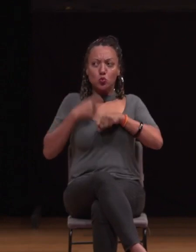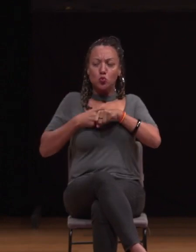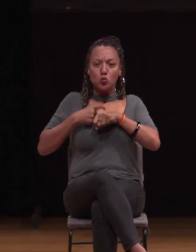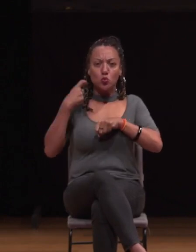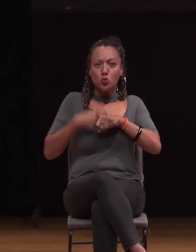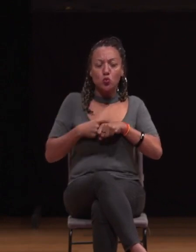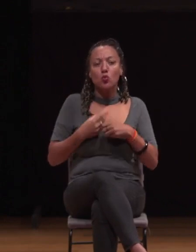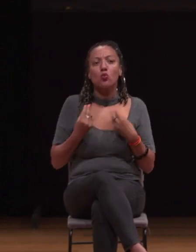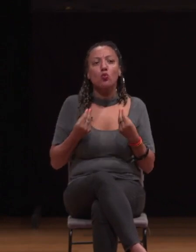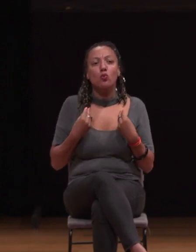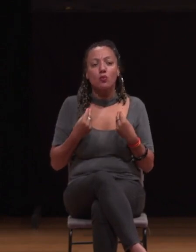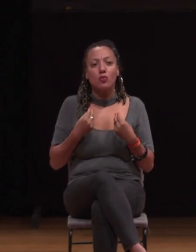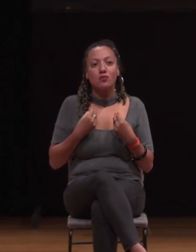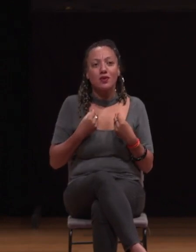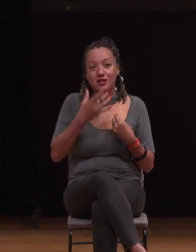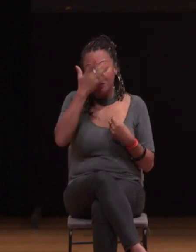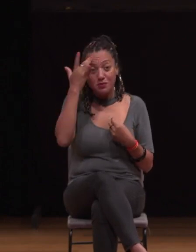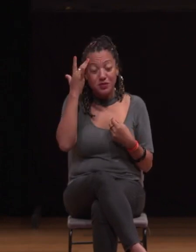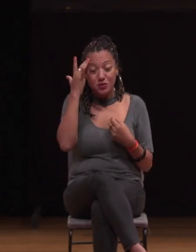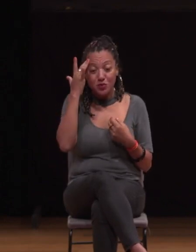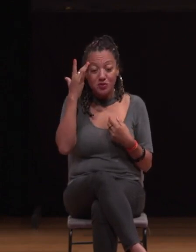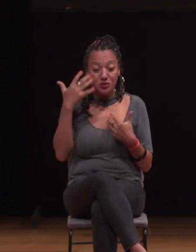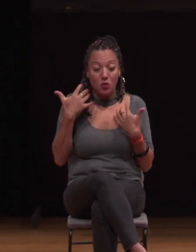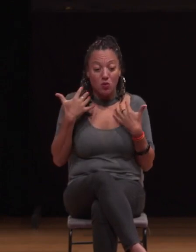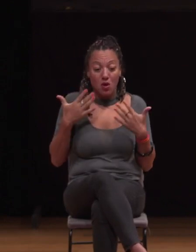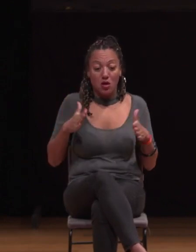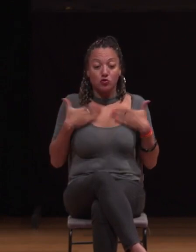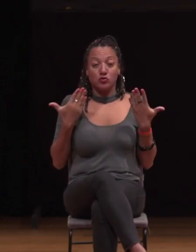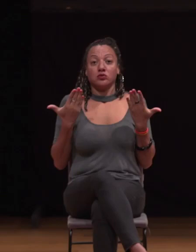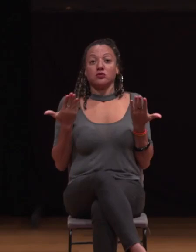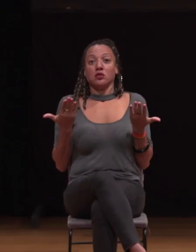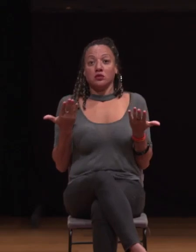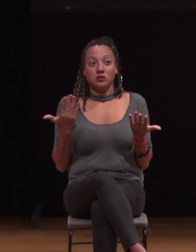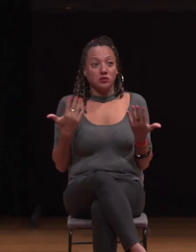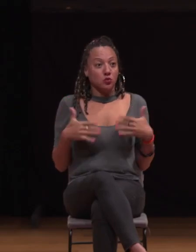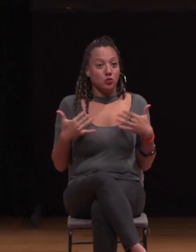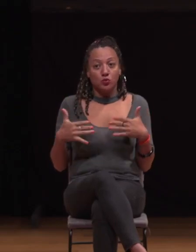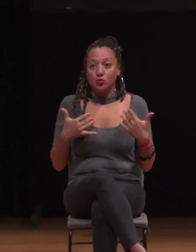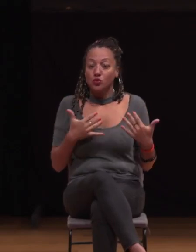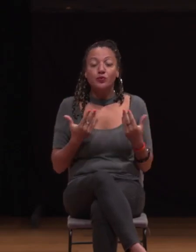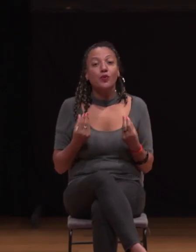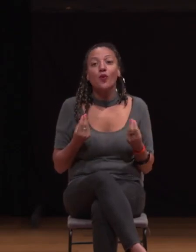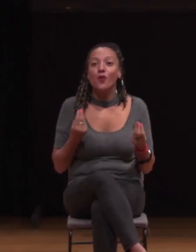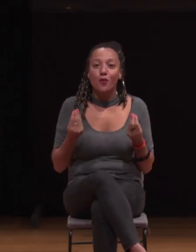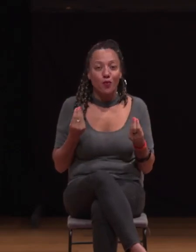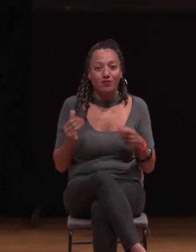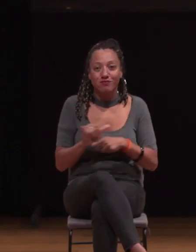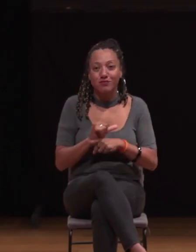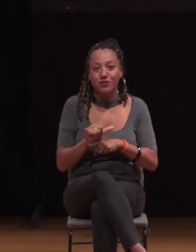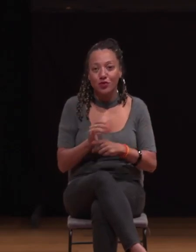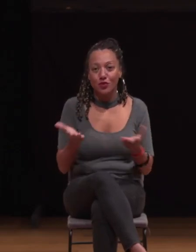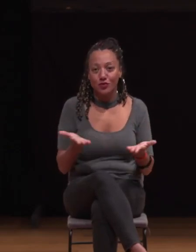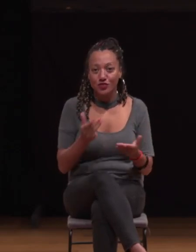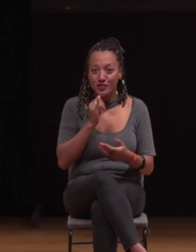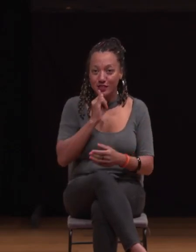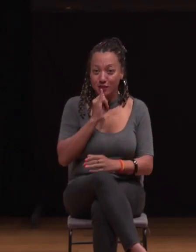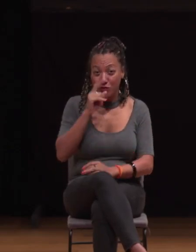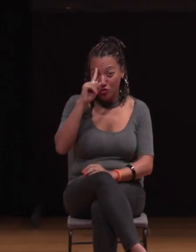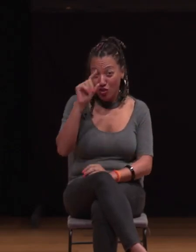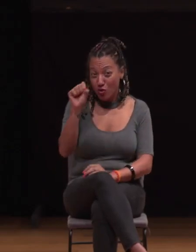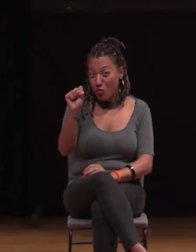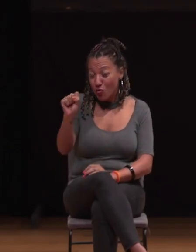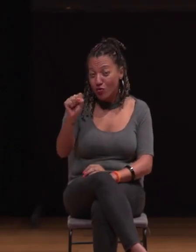puder. Eu fiquei muito assustada com a coisa que aconteceu no dia 8 de